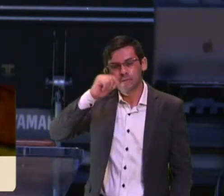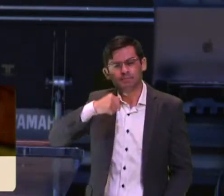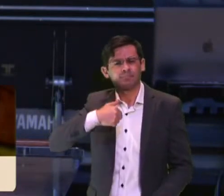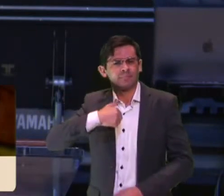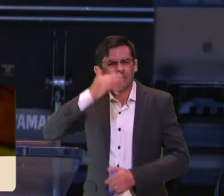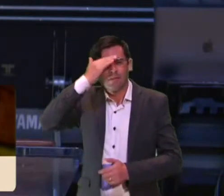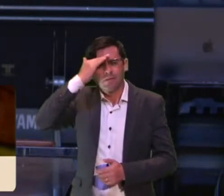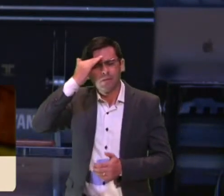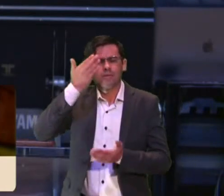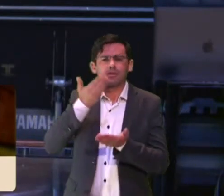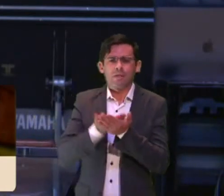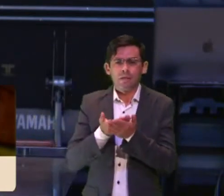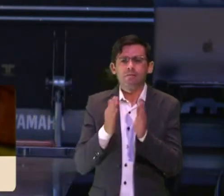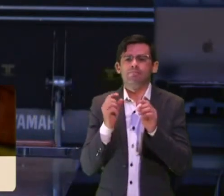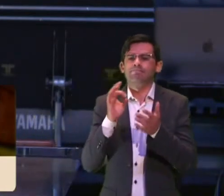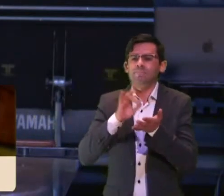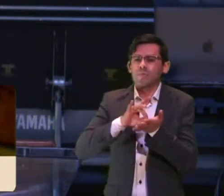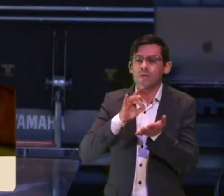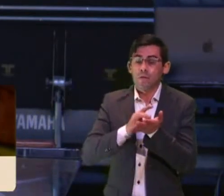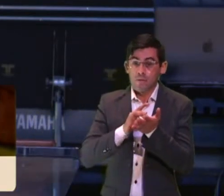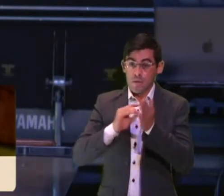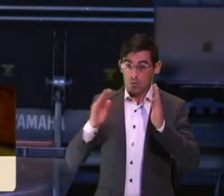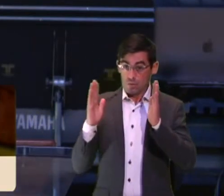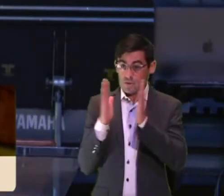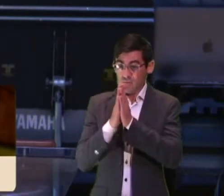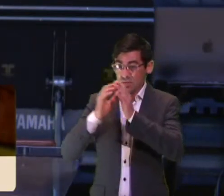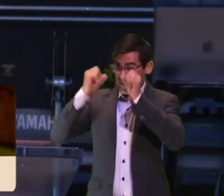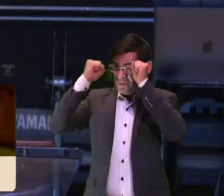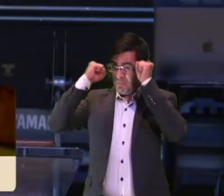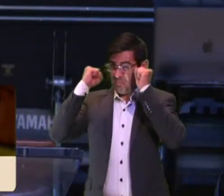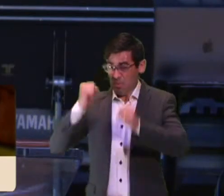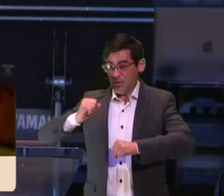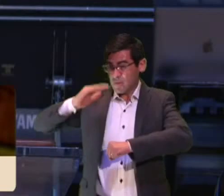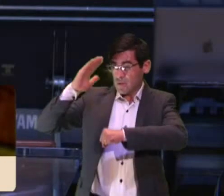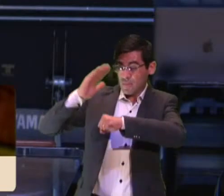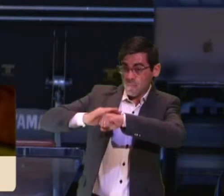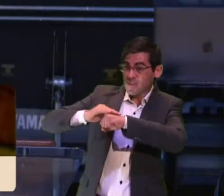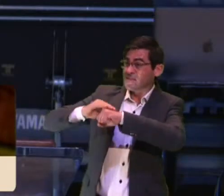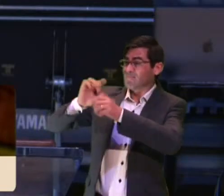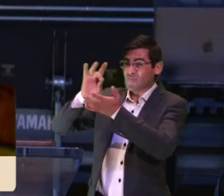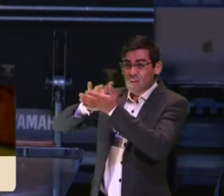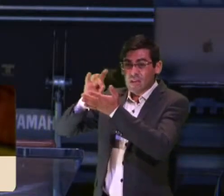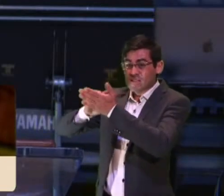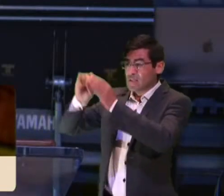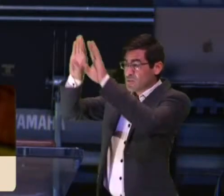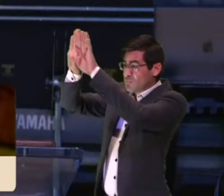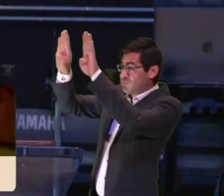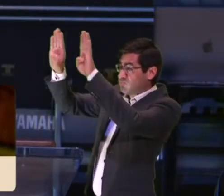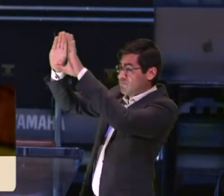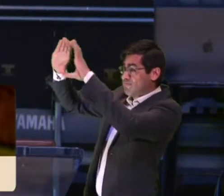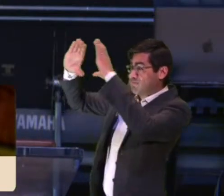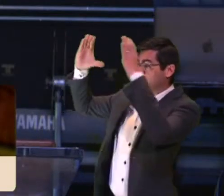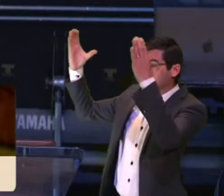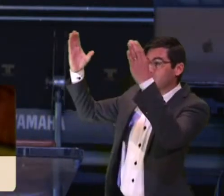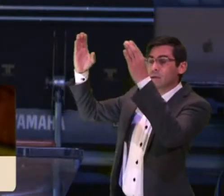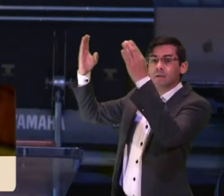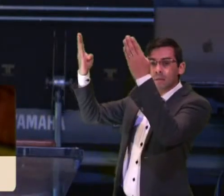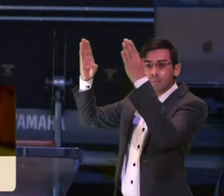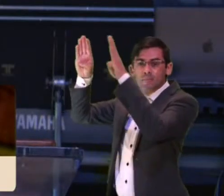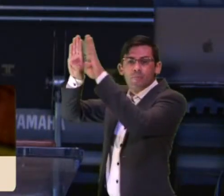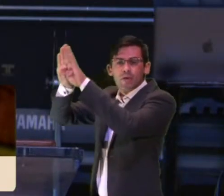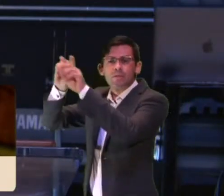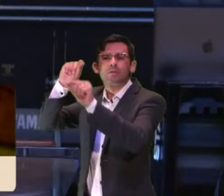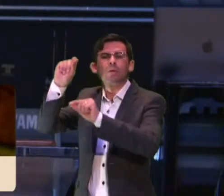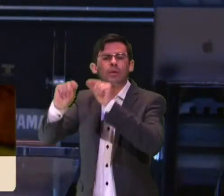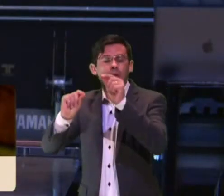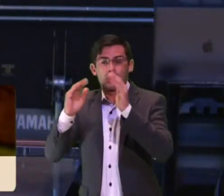a oração que pode mais, a oração que abre e fecha os céus, a oração daqueles que